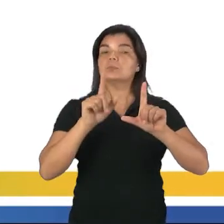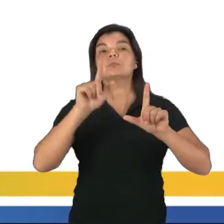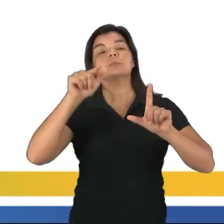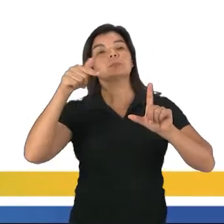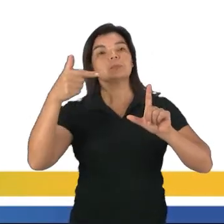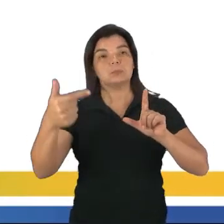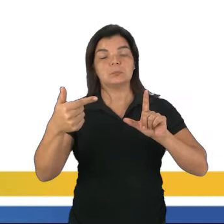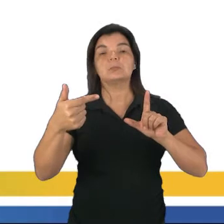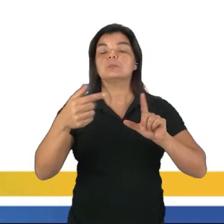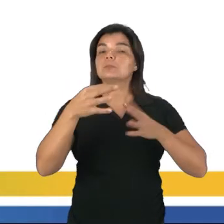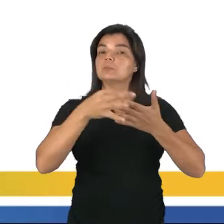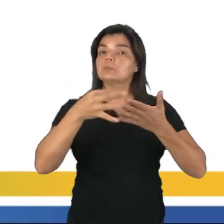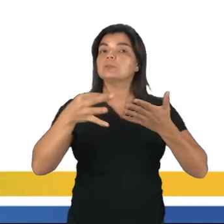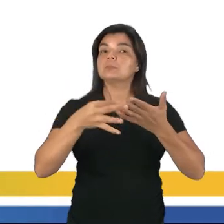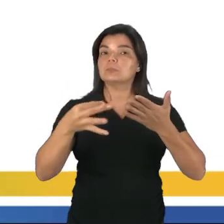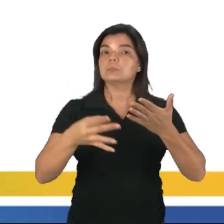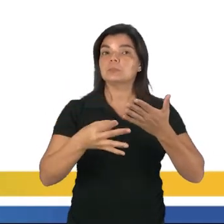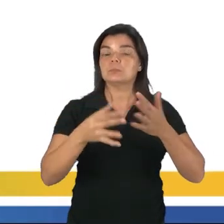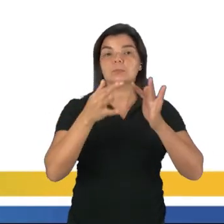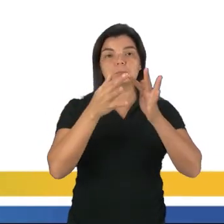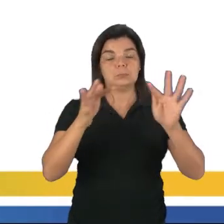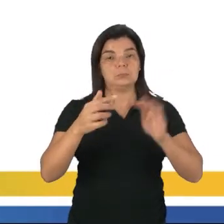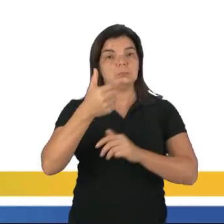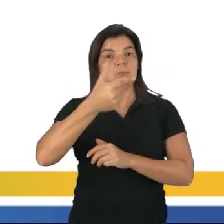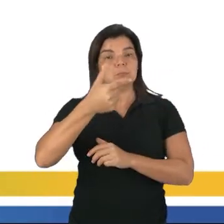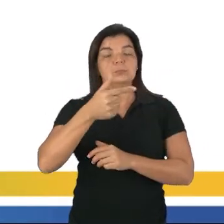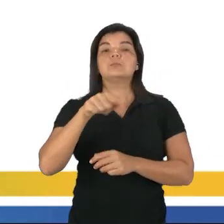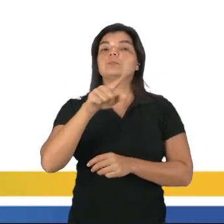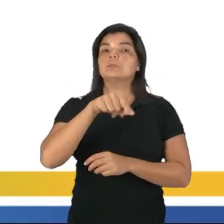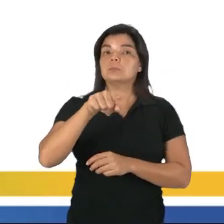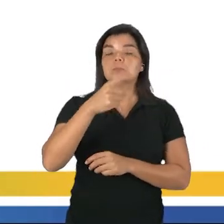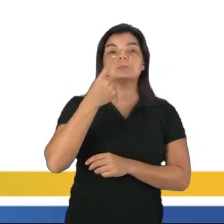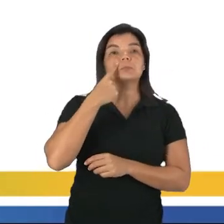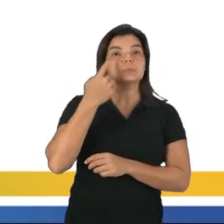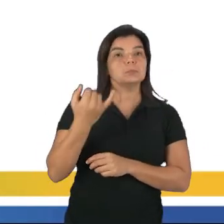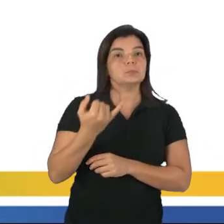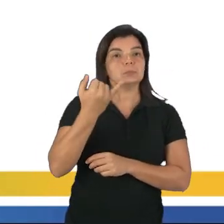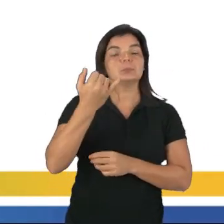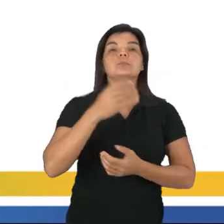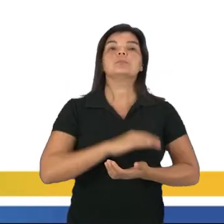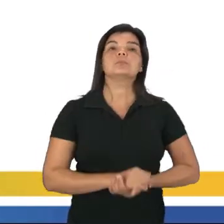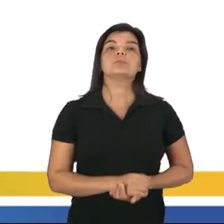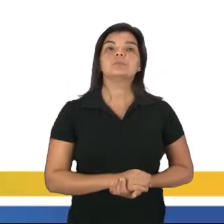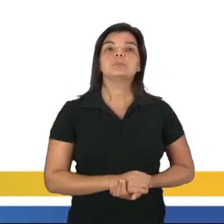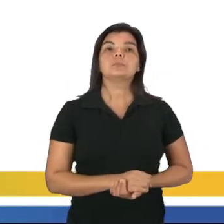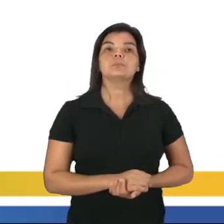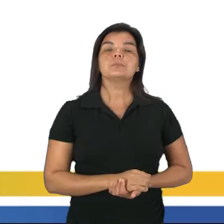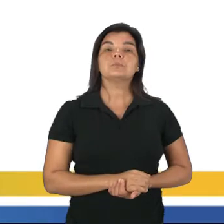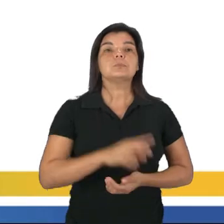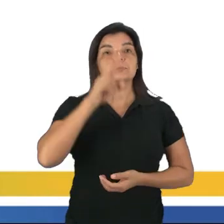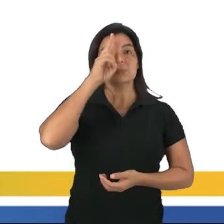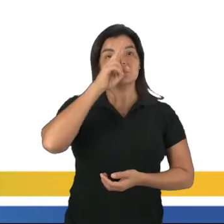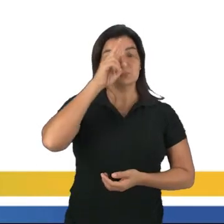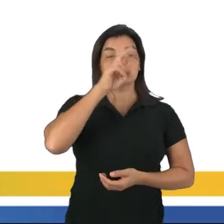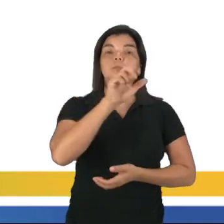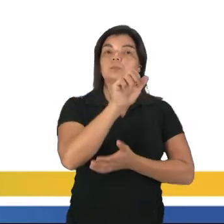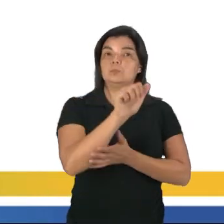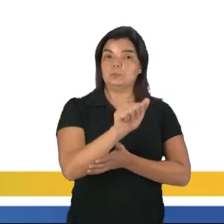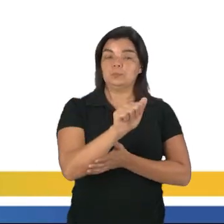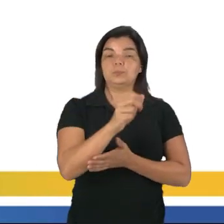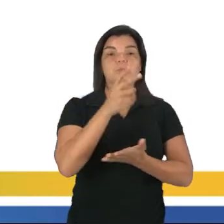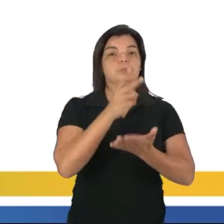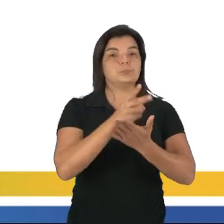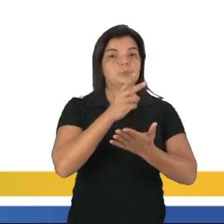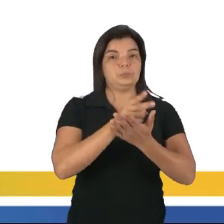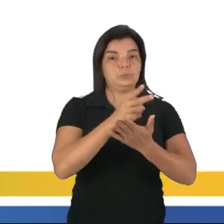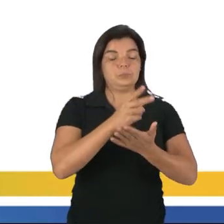outros elementos da função do segundo grau. Então, é importante identificar esses coeficientes, certo? Lembrando que o a é